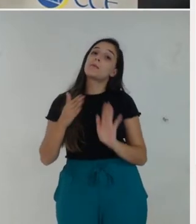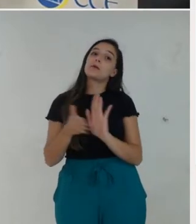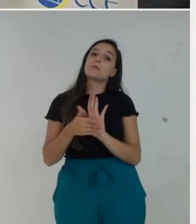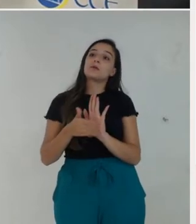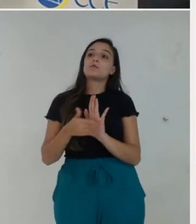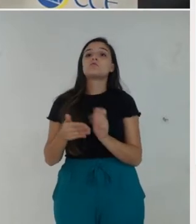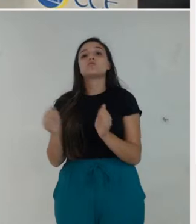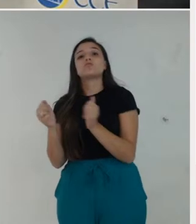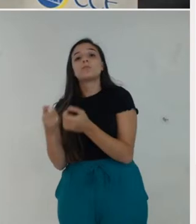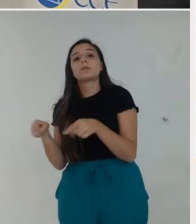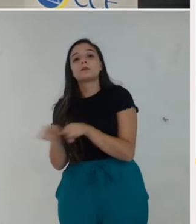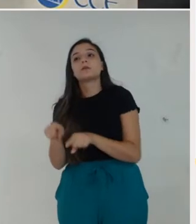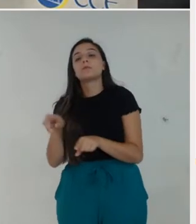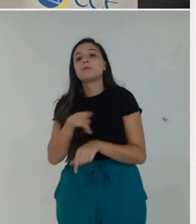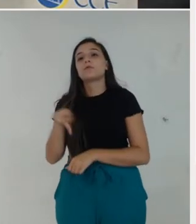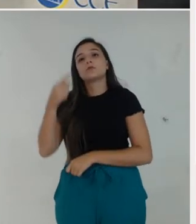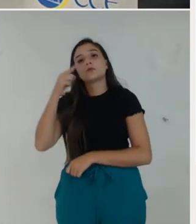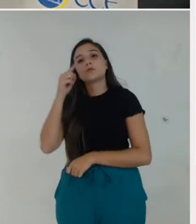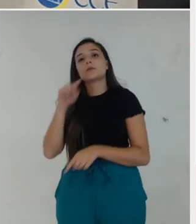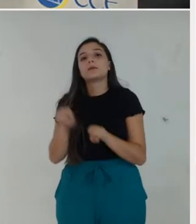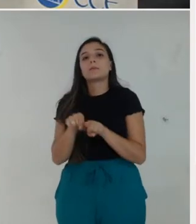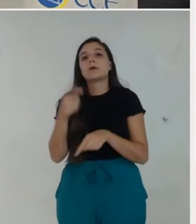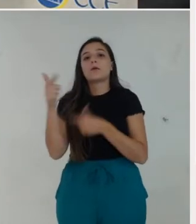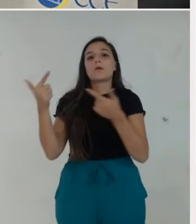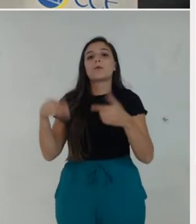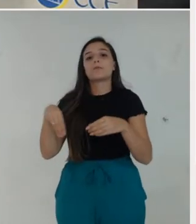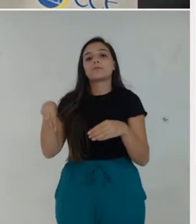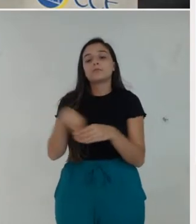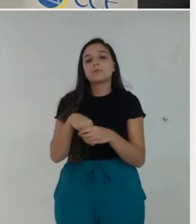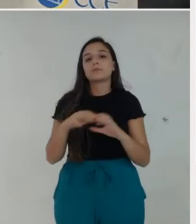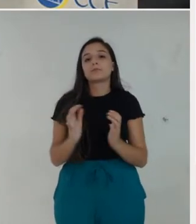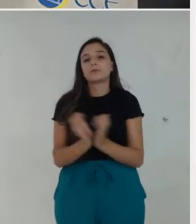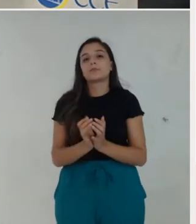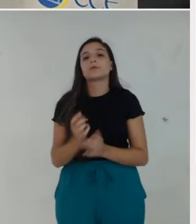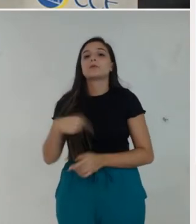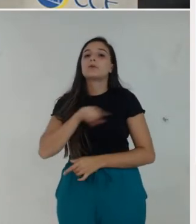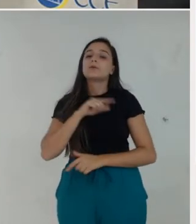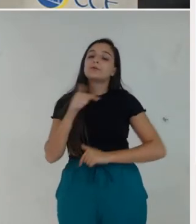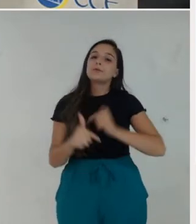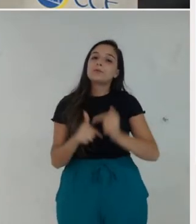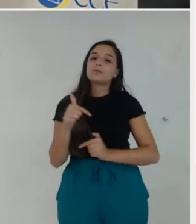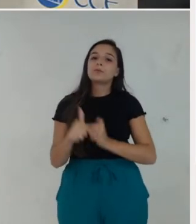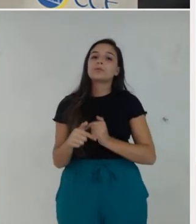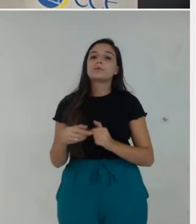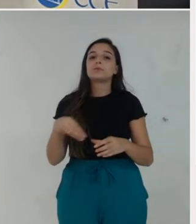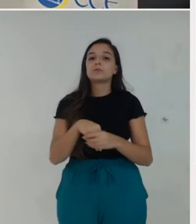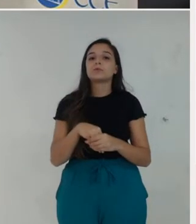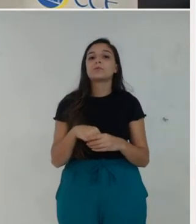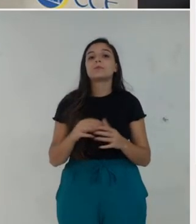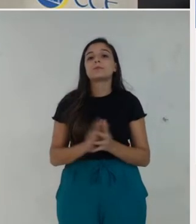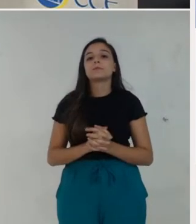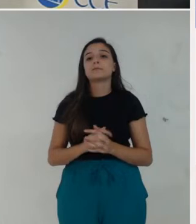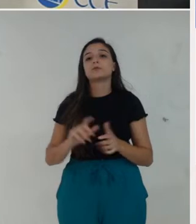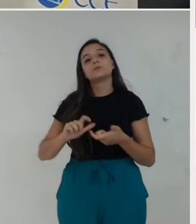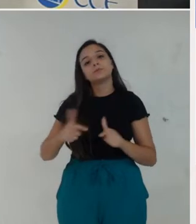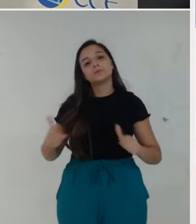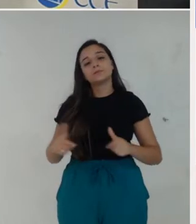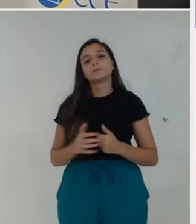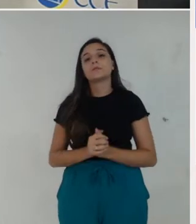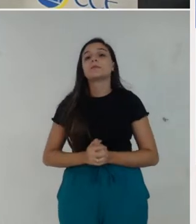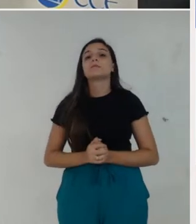aí com a professora Silvana e todos os demais integrantes. Esse é o trabalho que a gente vem realizando no Núcleo. Por fim, falar do